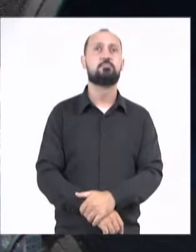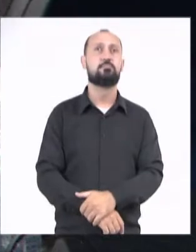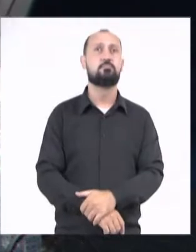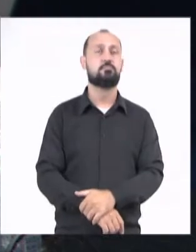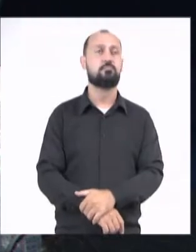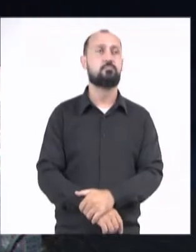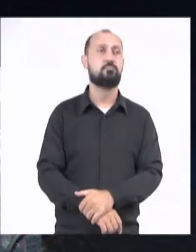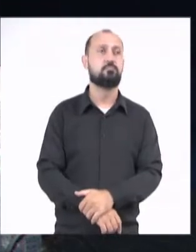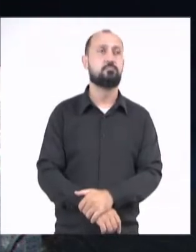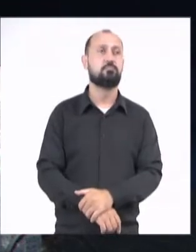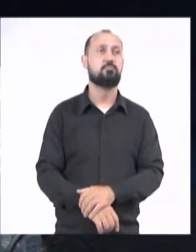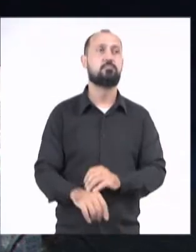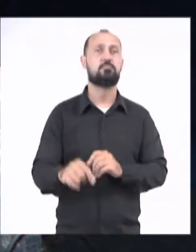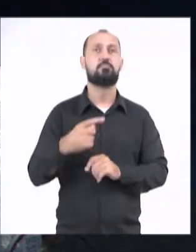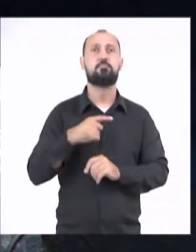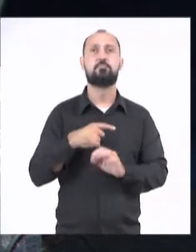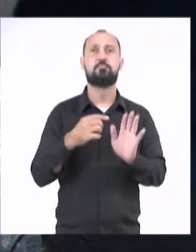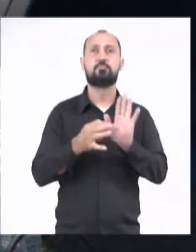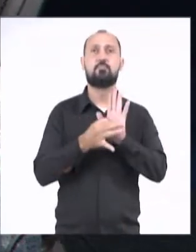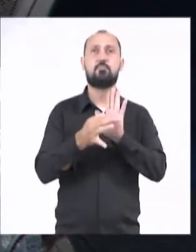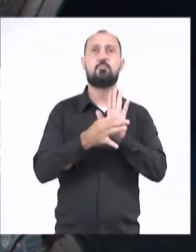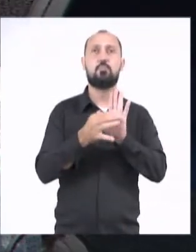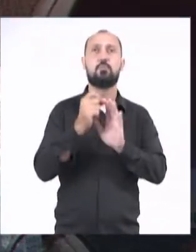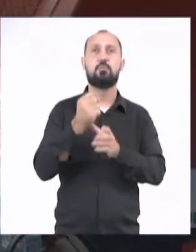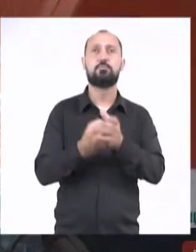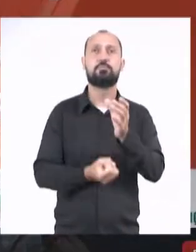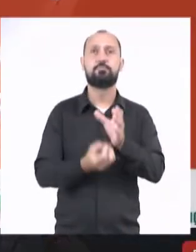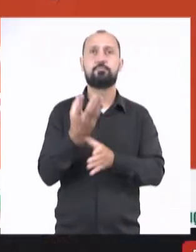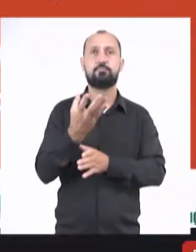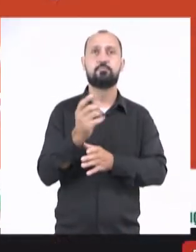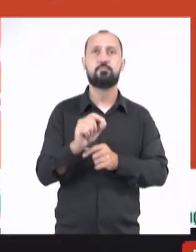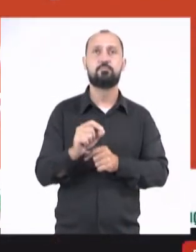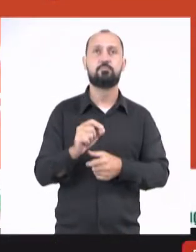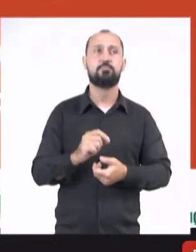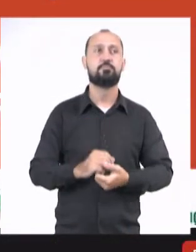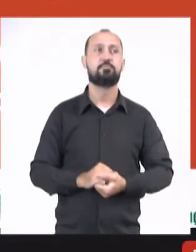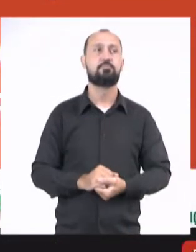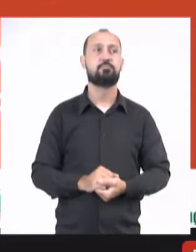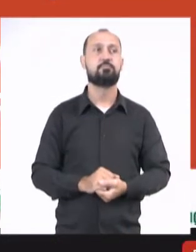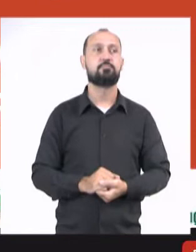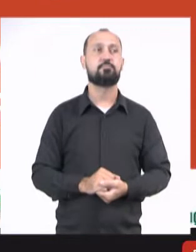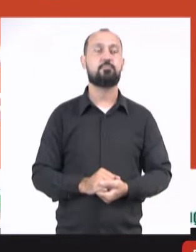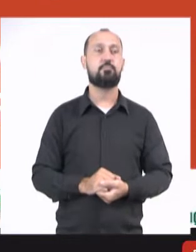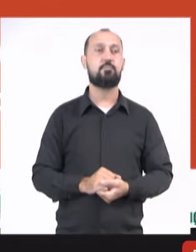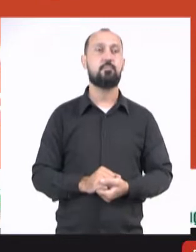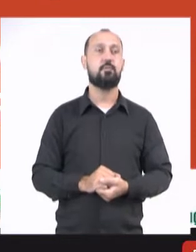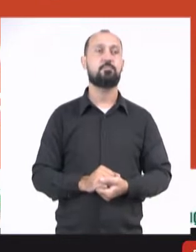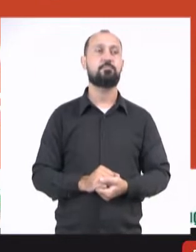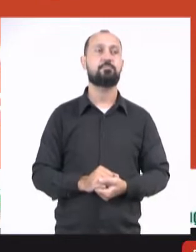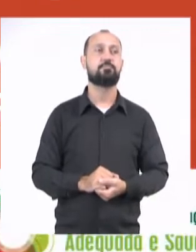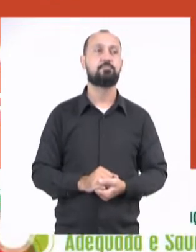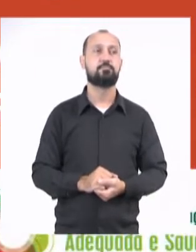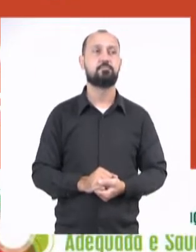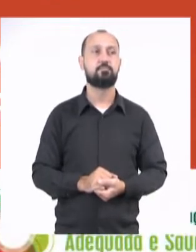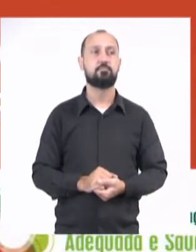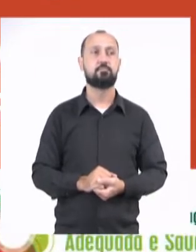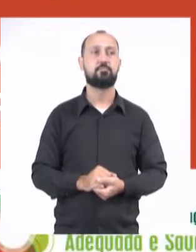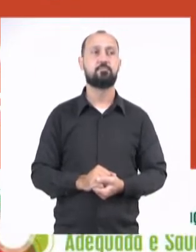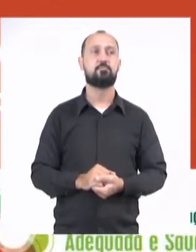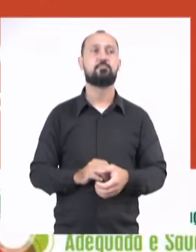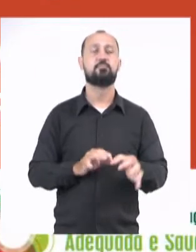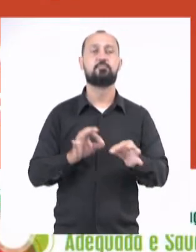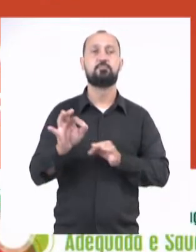gente vem com uma proposta aqui que foi formulada. Oi? Beleza. Foi formulada aí a